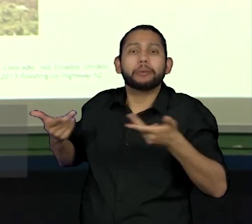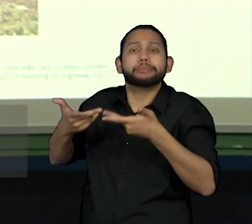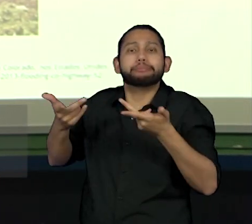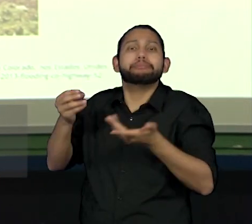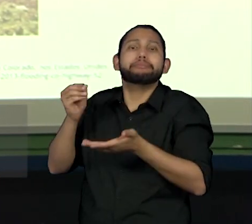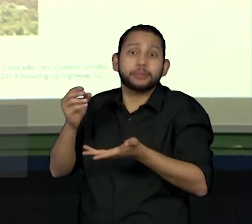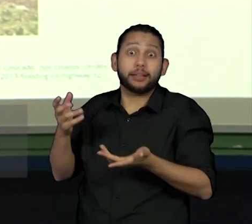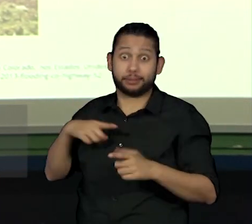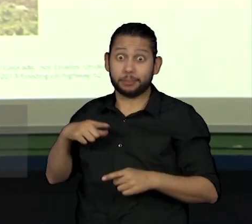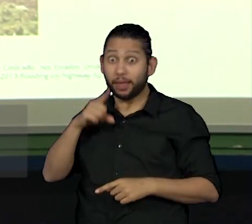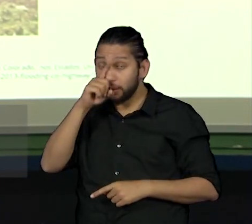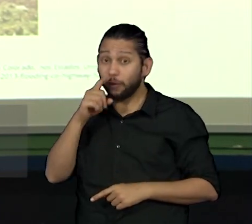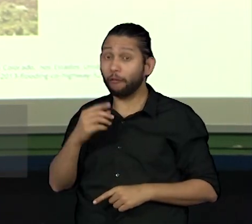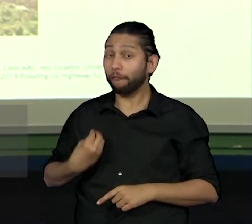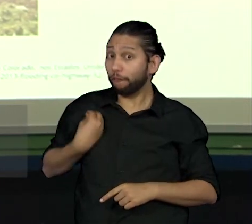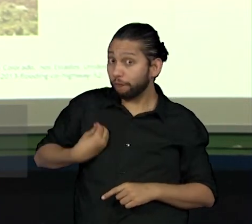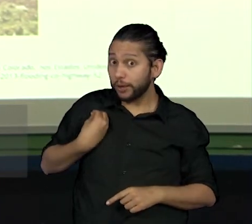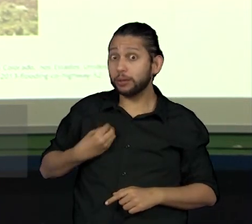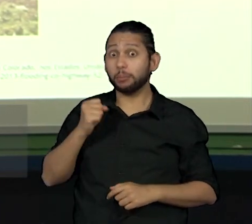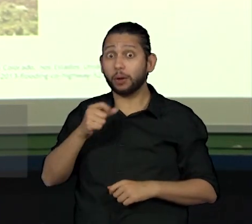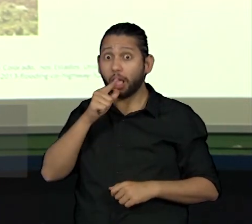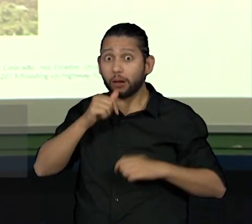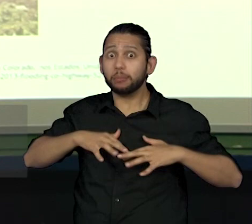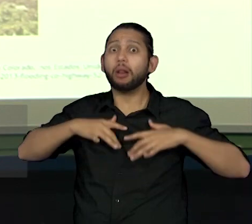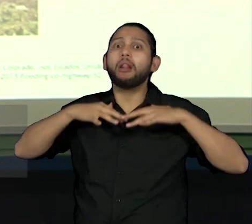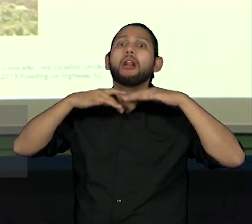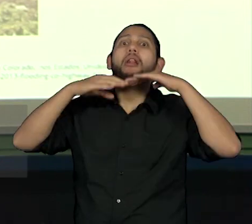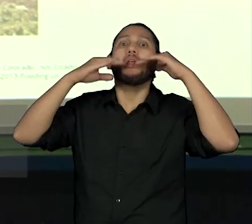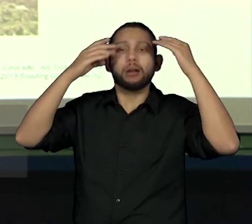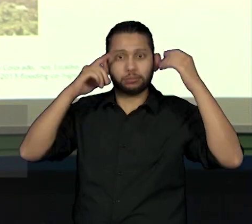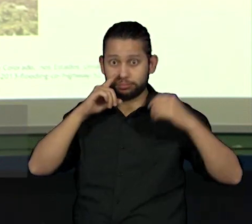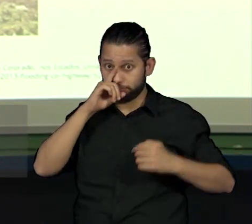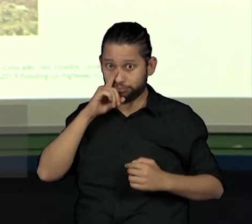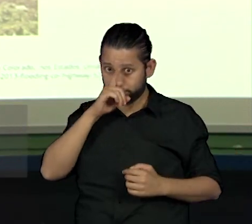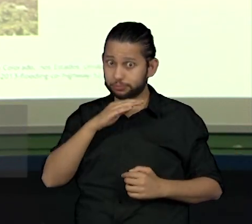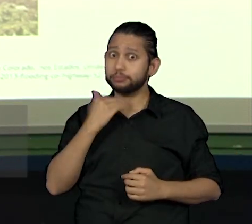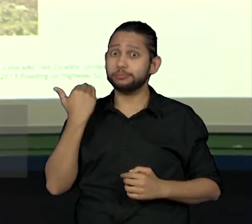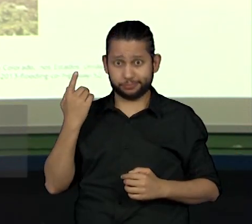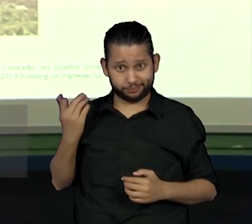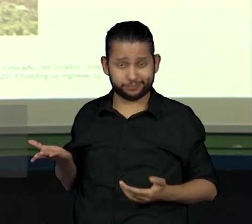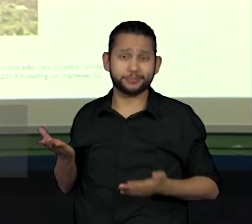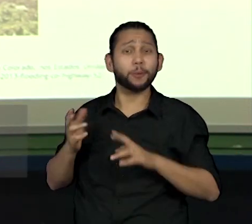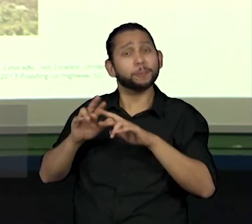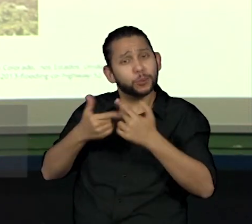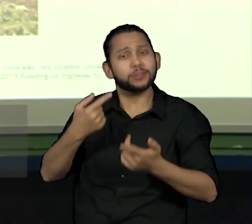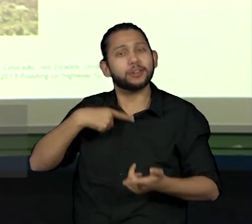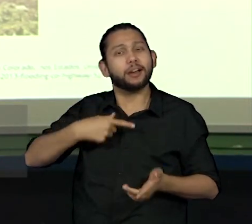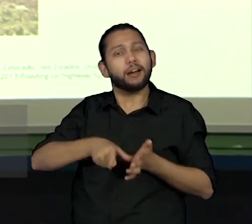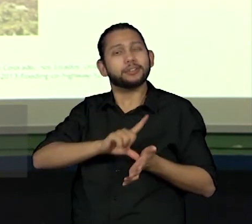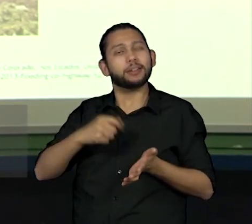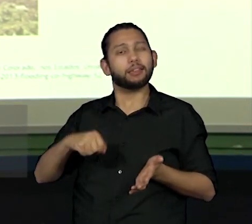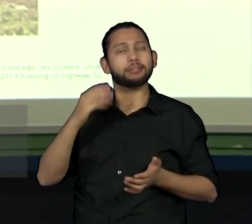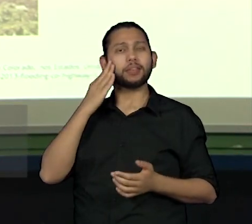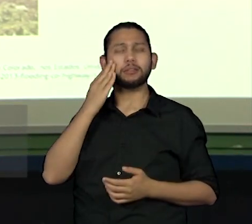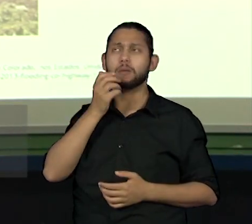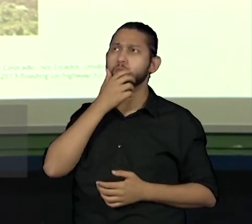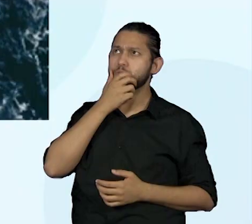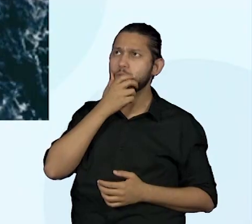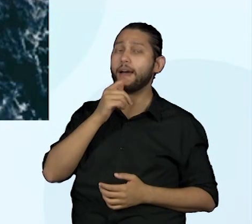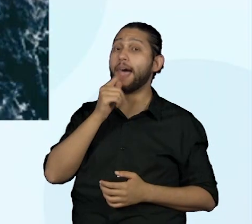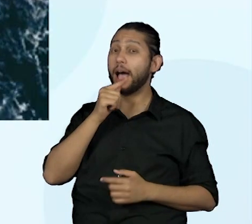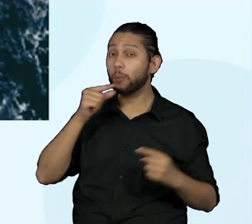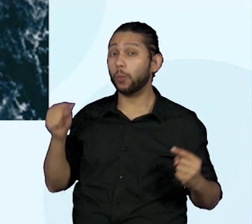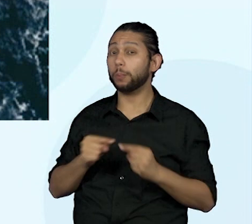a hidrosfera, para a gente se prevenir de possíveis inundações desses movimentos aí da